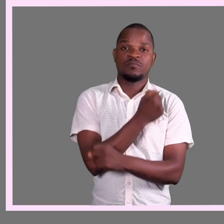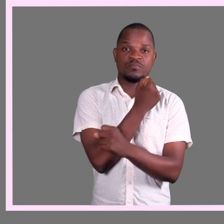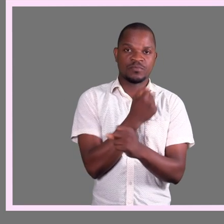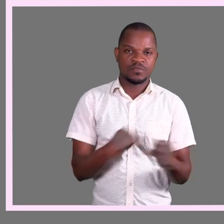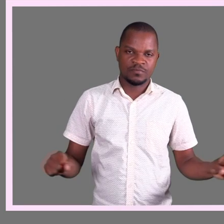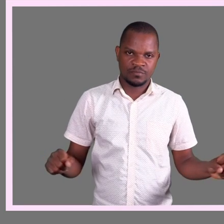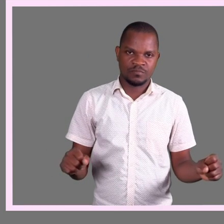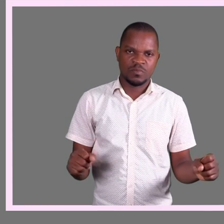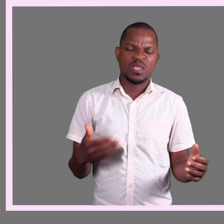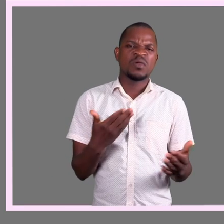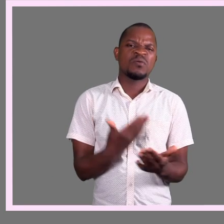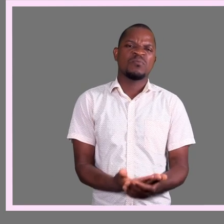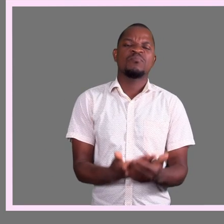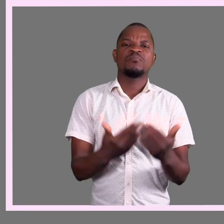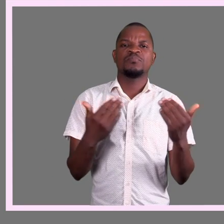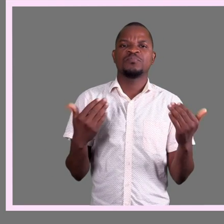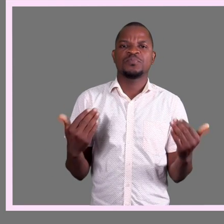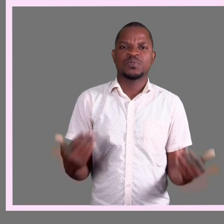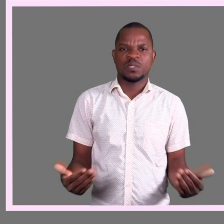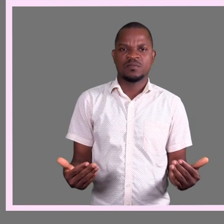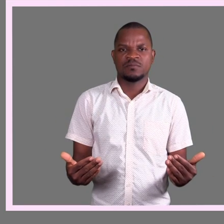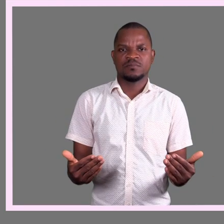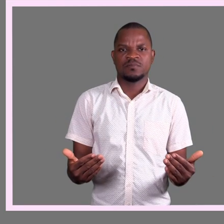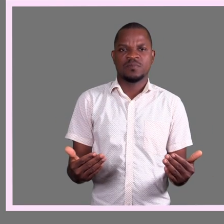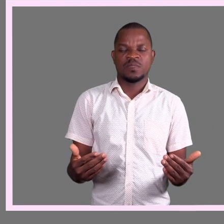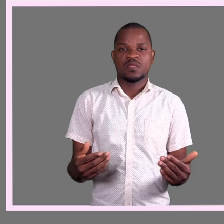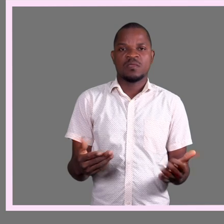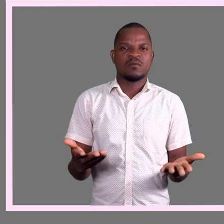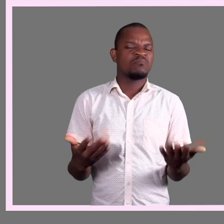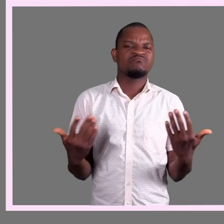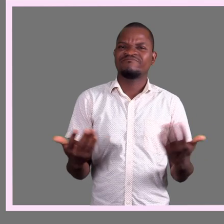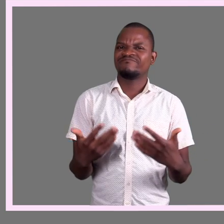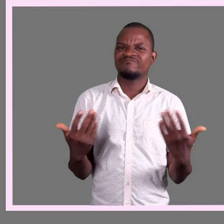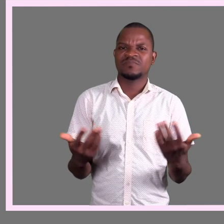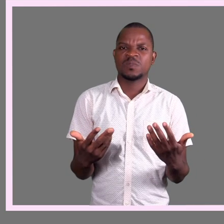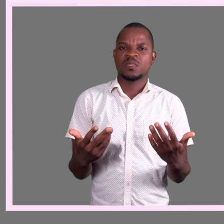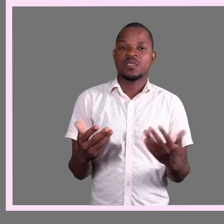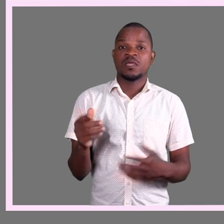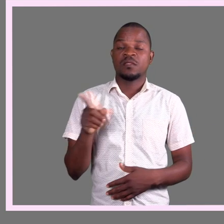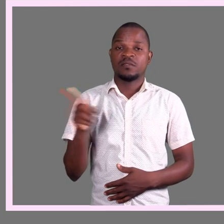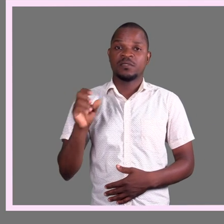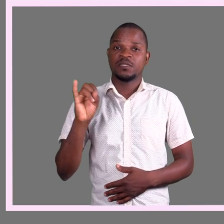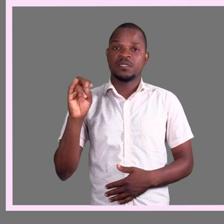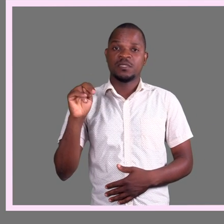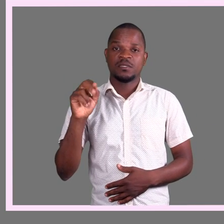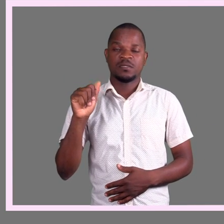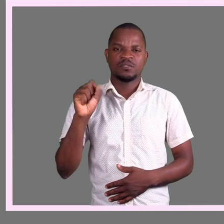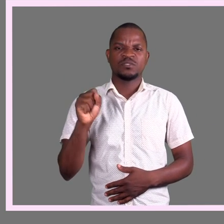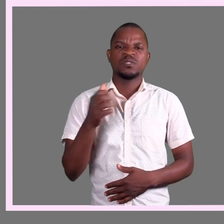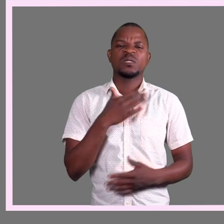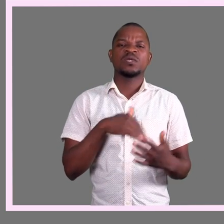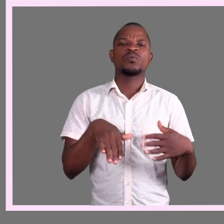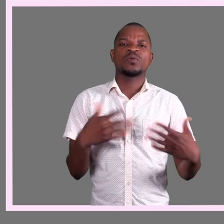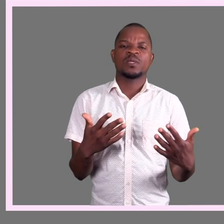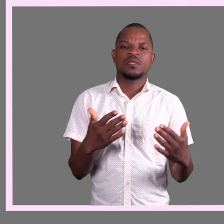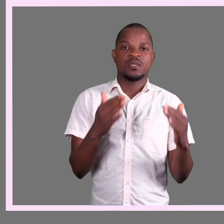uma criança do INAS queria, era uma criança que